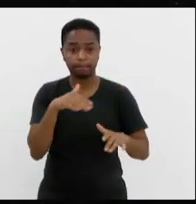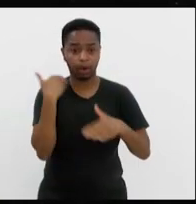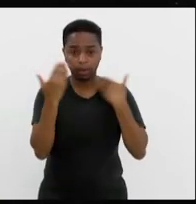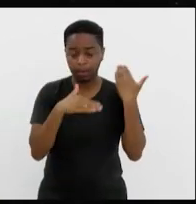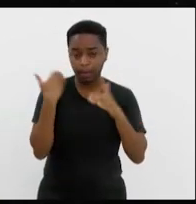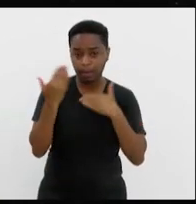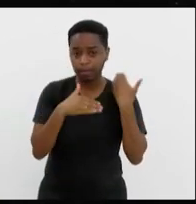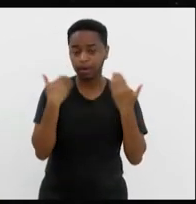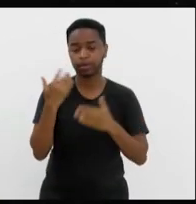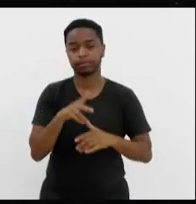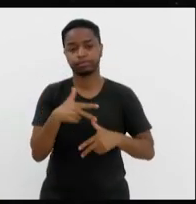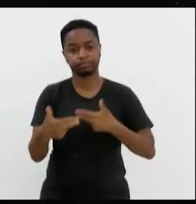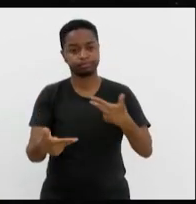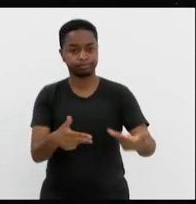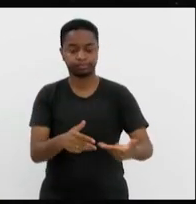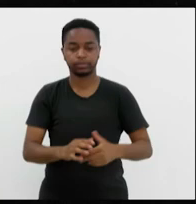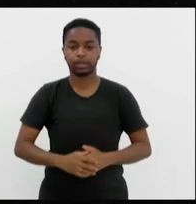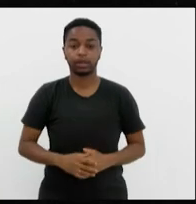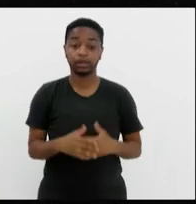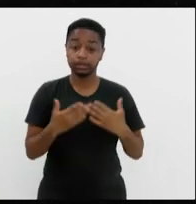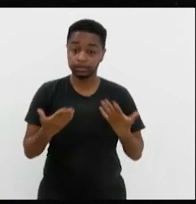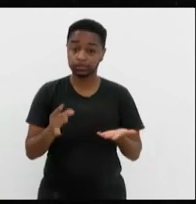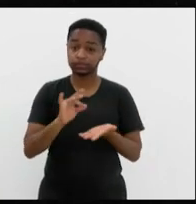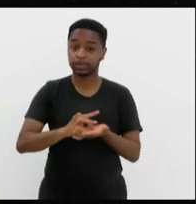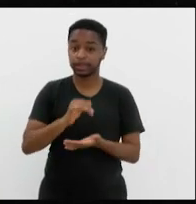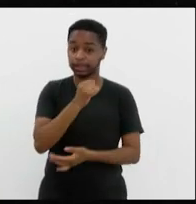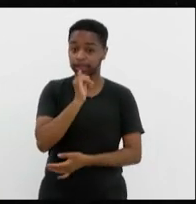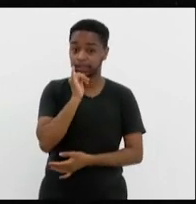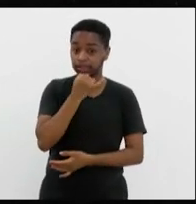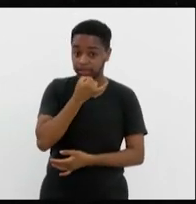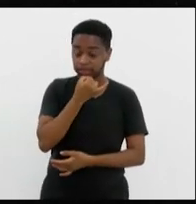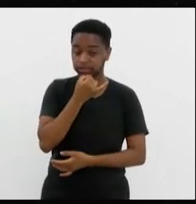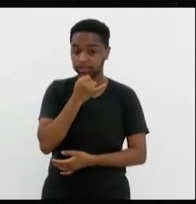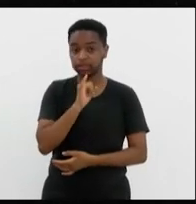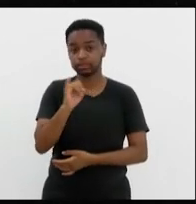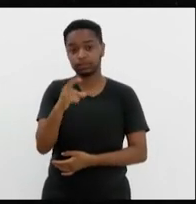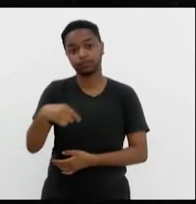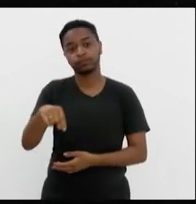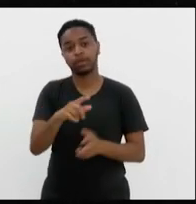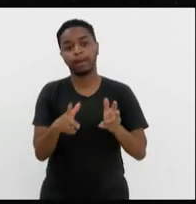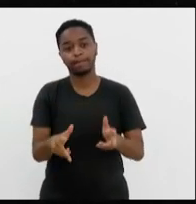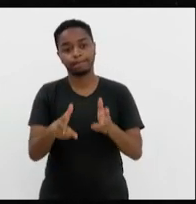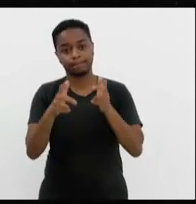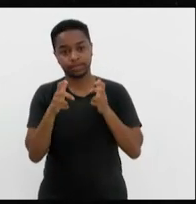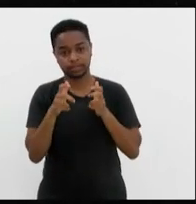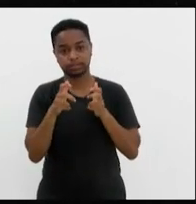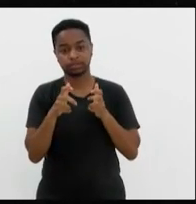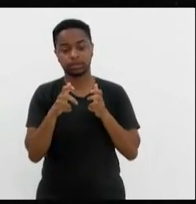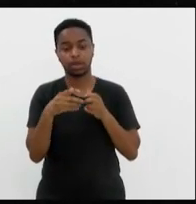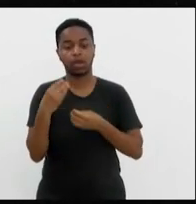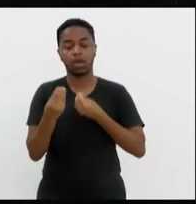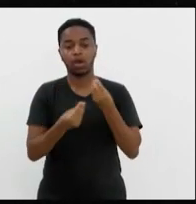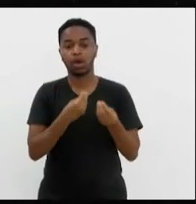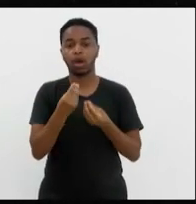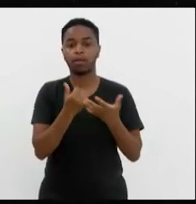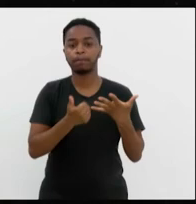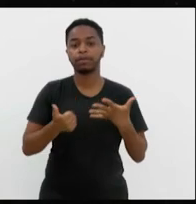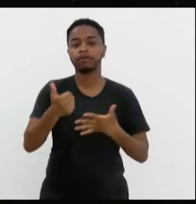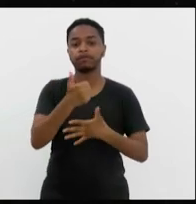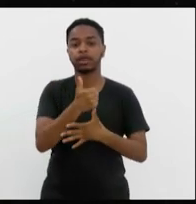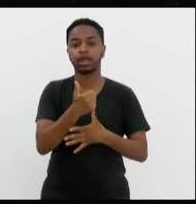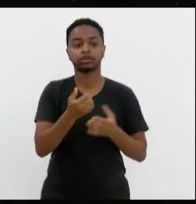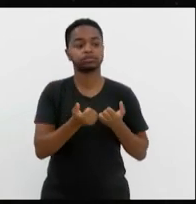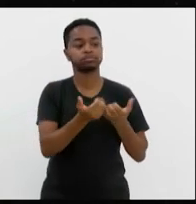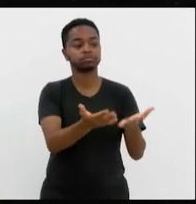estar falando aqui. Então é muito triste quando você vê aqui os privilégios dados àqueles